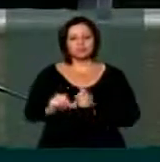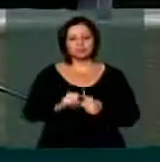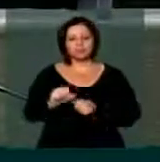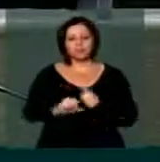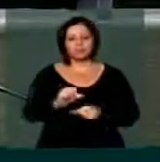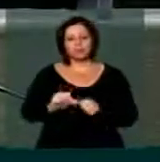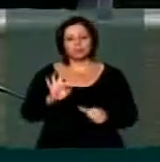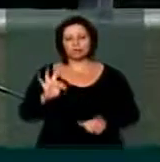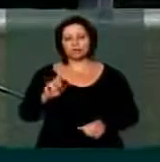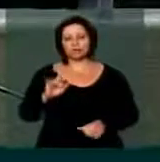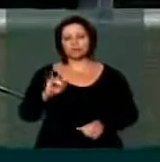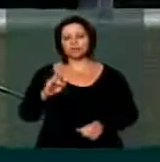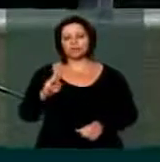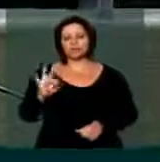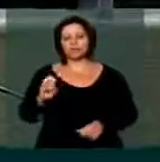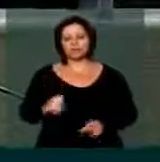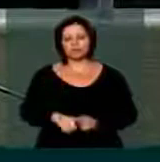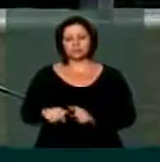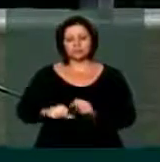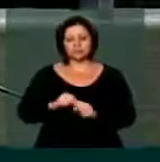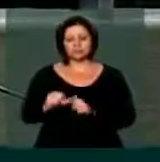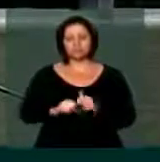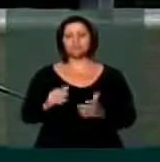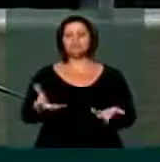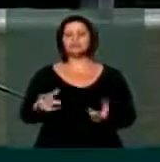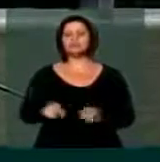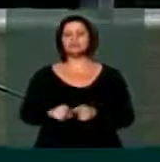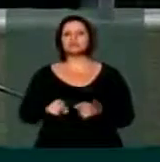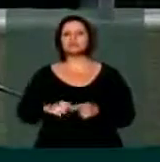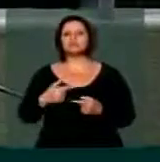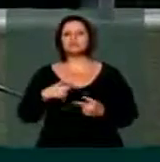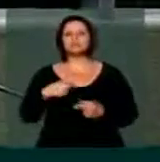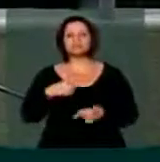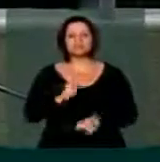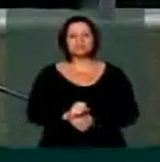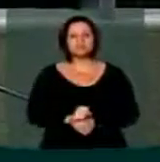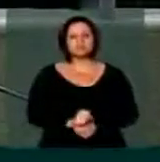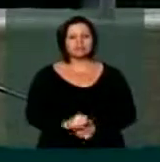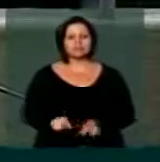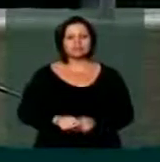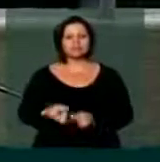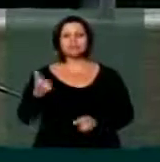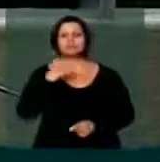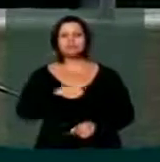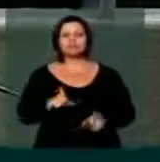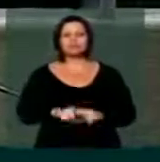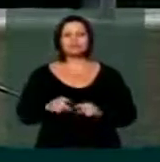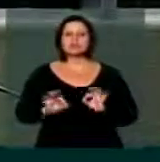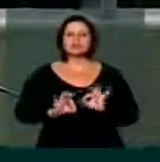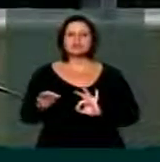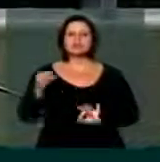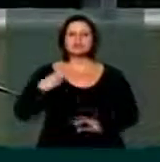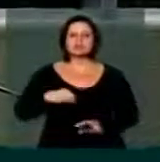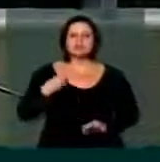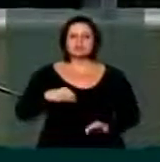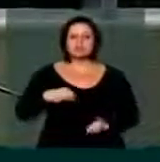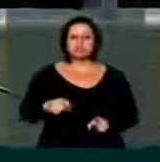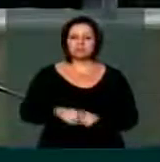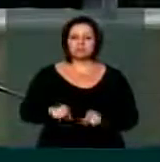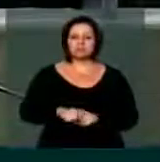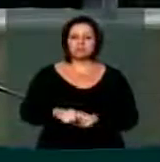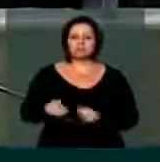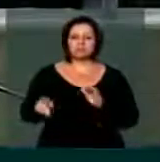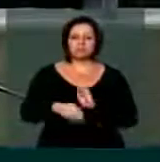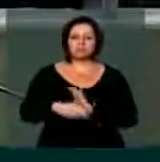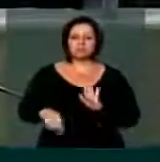uma reforma tributária profunda, que não incida mais sobre o consumo e a renda assalariada, mas sobre